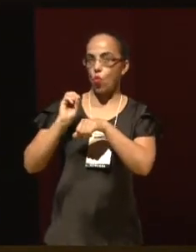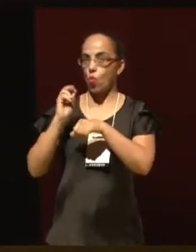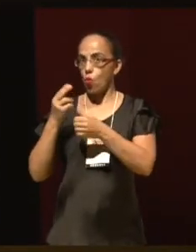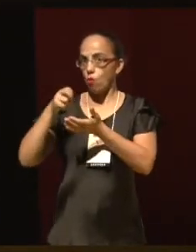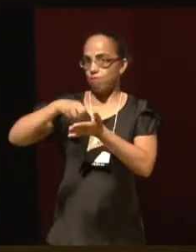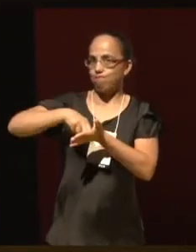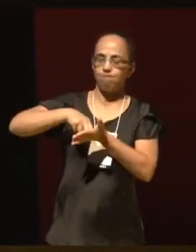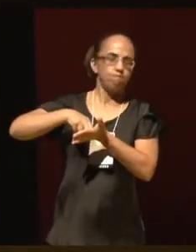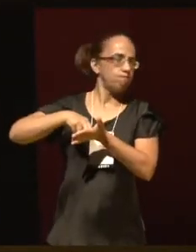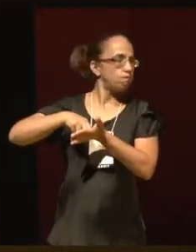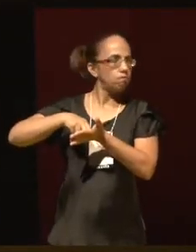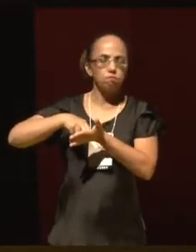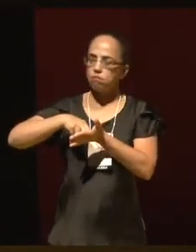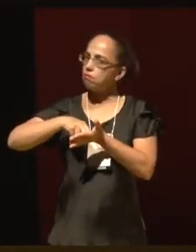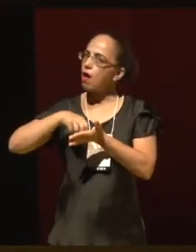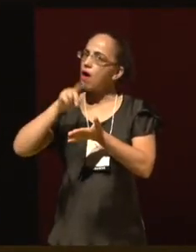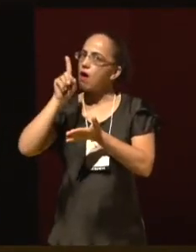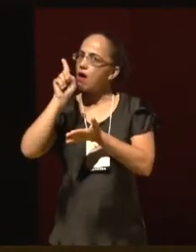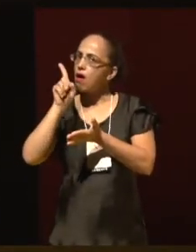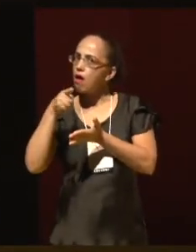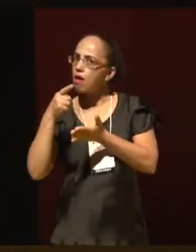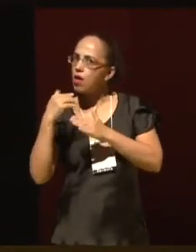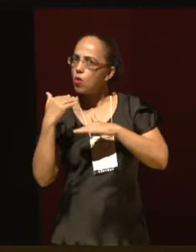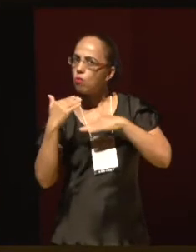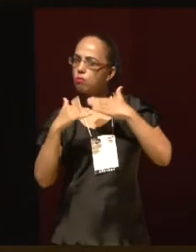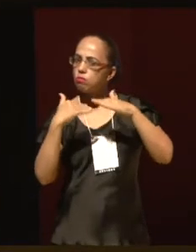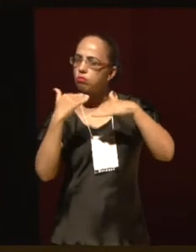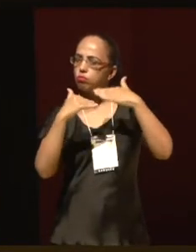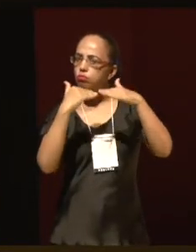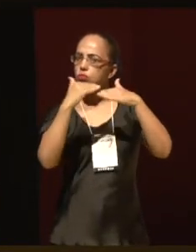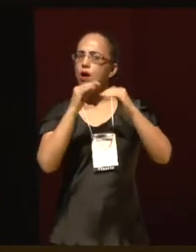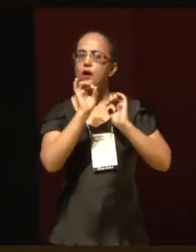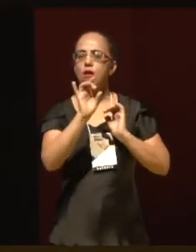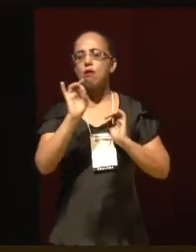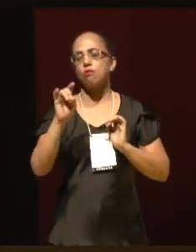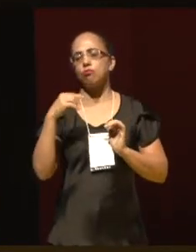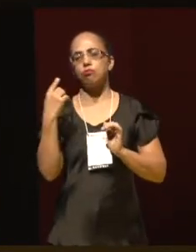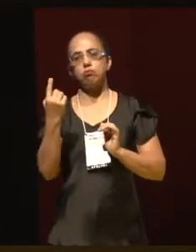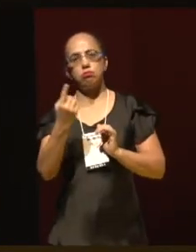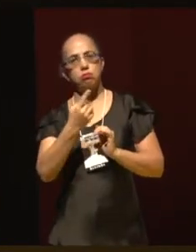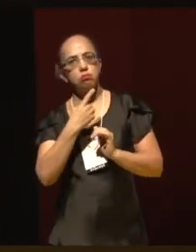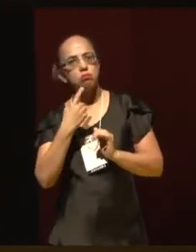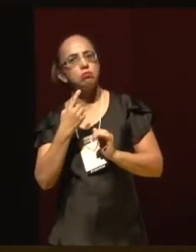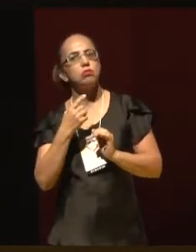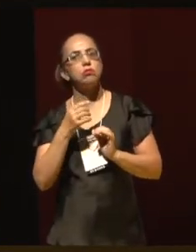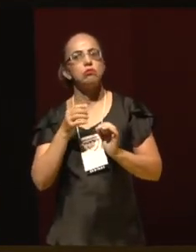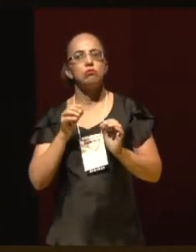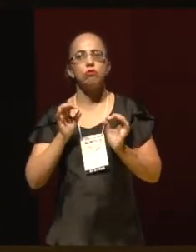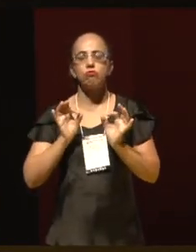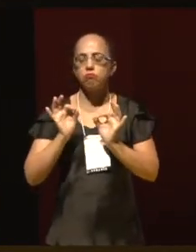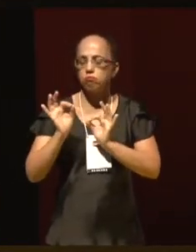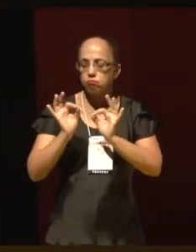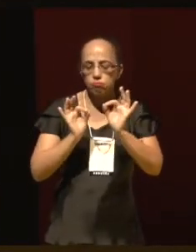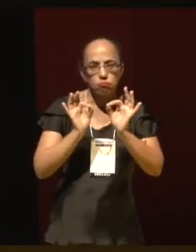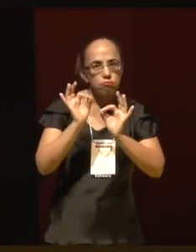É um processo em que cada um de nós vai aperfeiçoando-se para